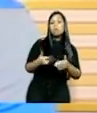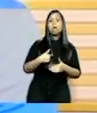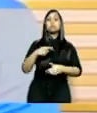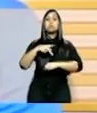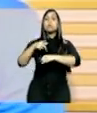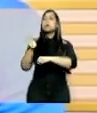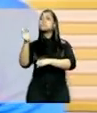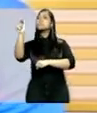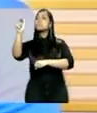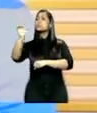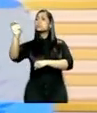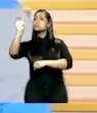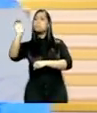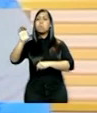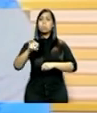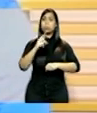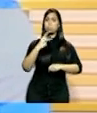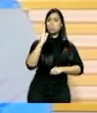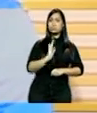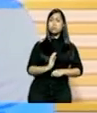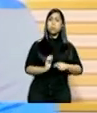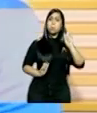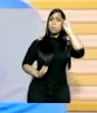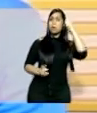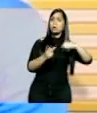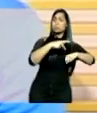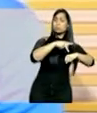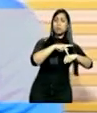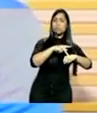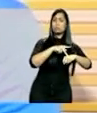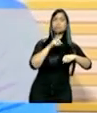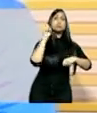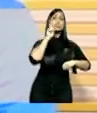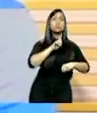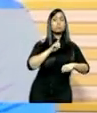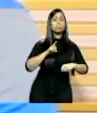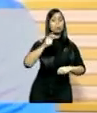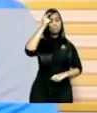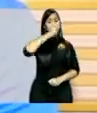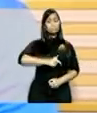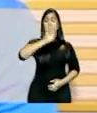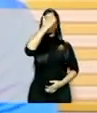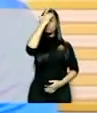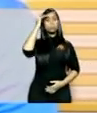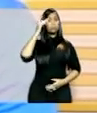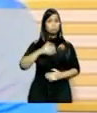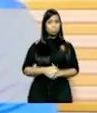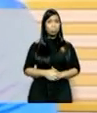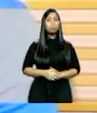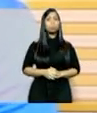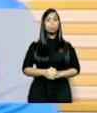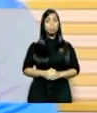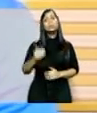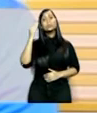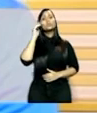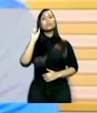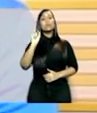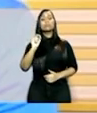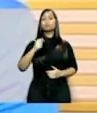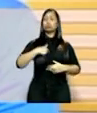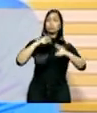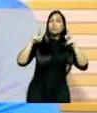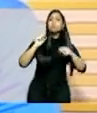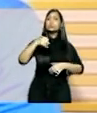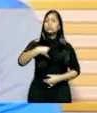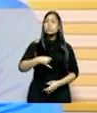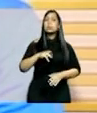europeu, se eu sou um brasileiro, se eu sou um africano, se eu sou um norte-americano, eu sou um ser humano, né? E eu tenho que entender que eu sou diferente, sim, mas